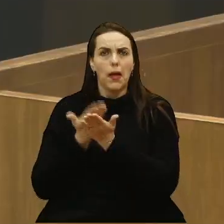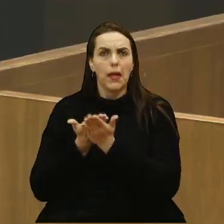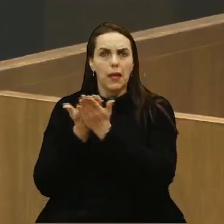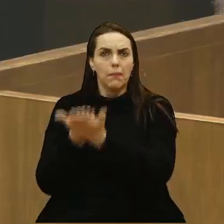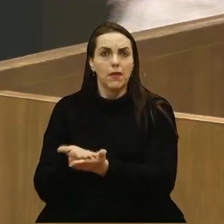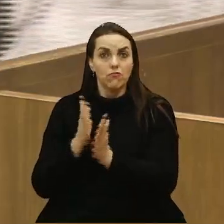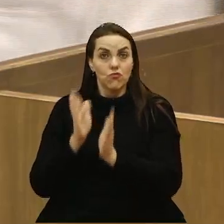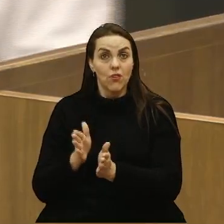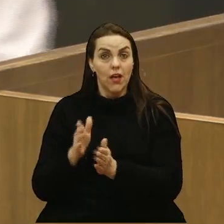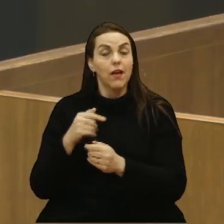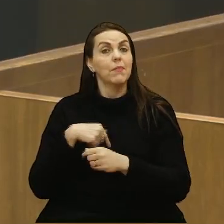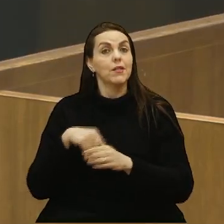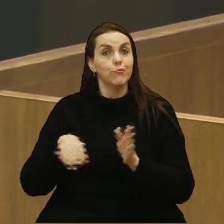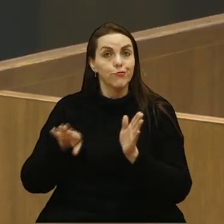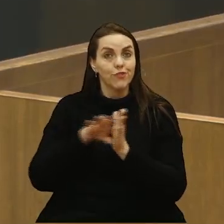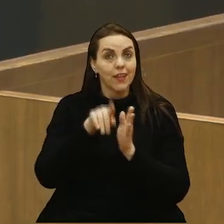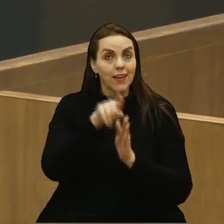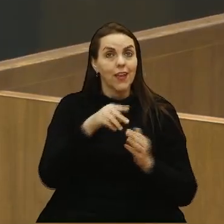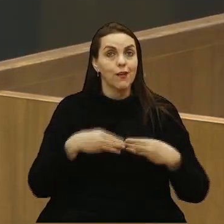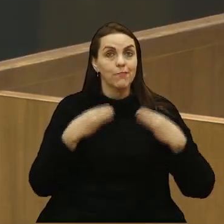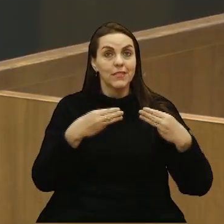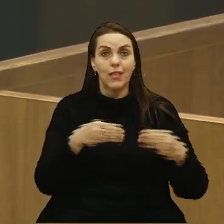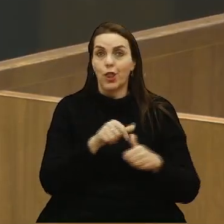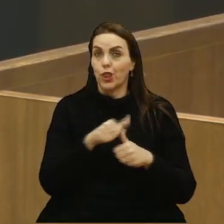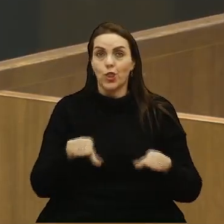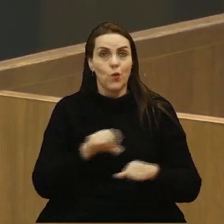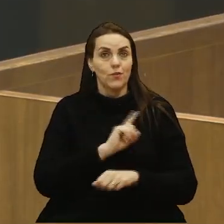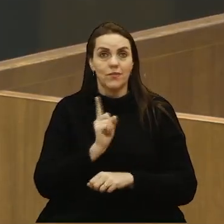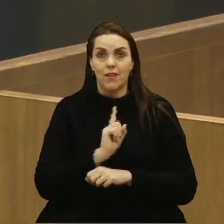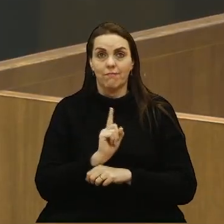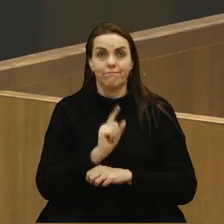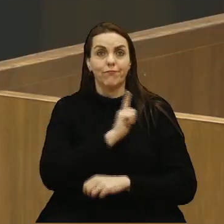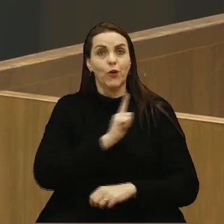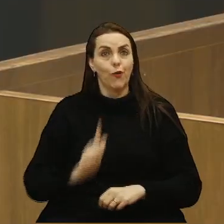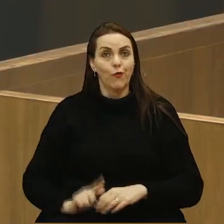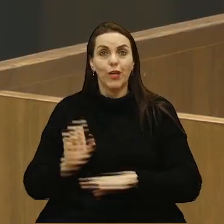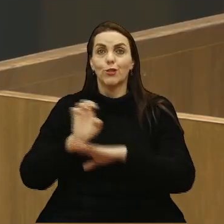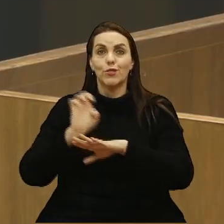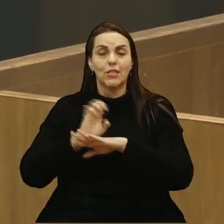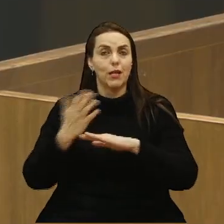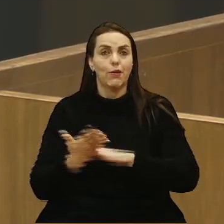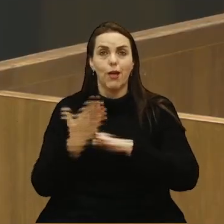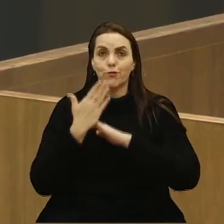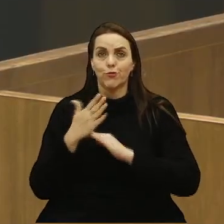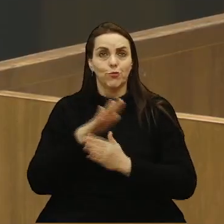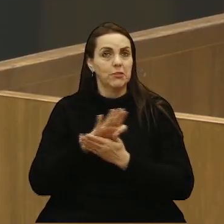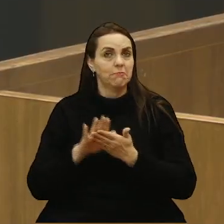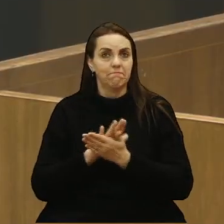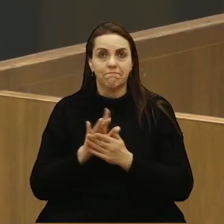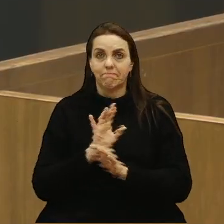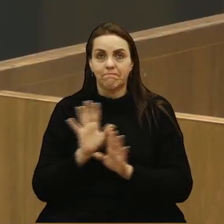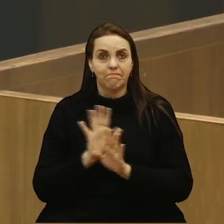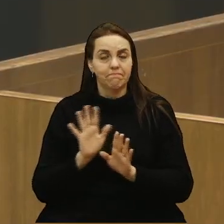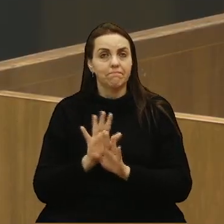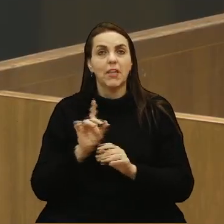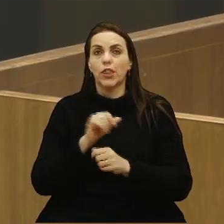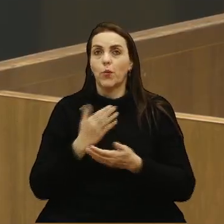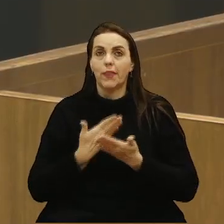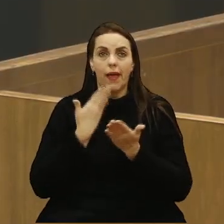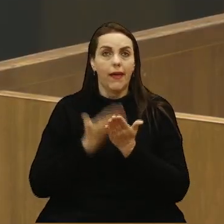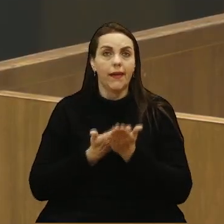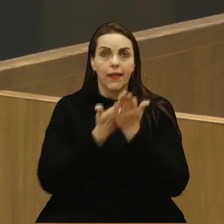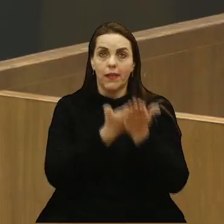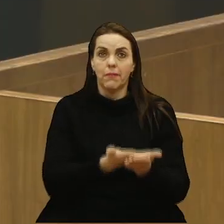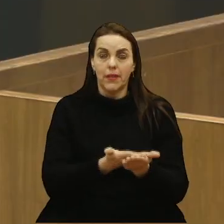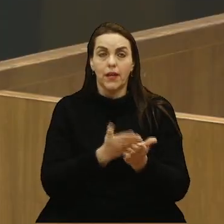que eu estive no Ministério e não está. O governo do Estado não tem ajudado, não está encaminhando.